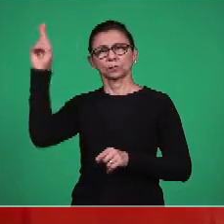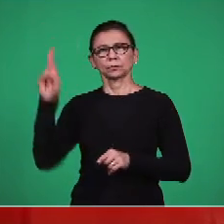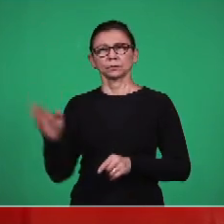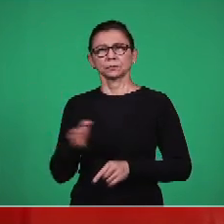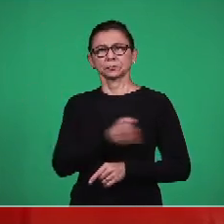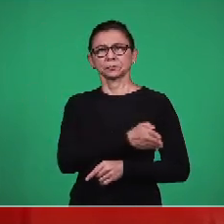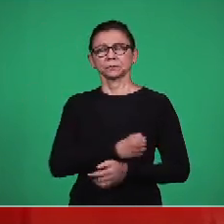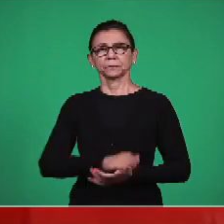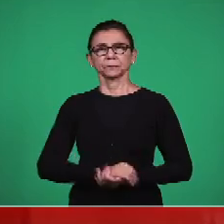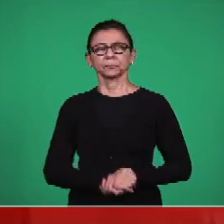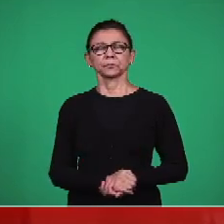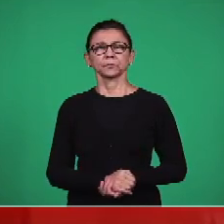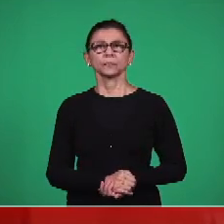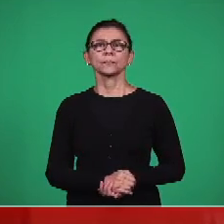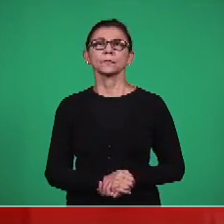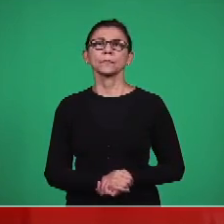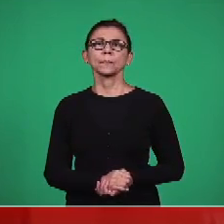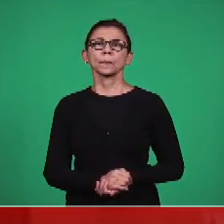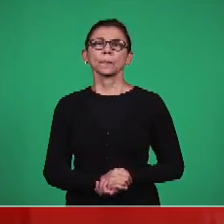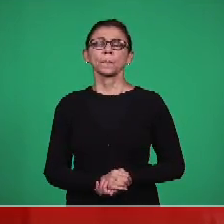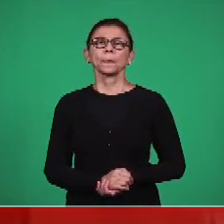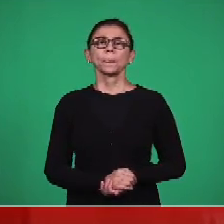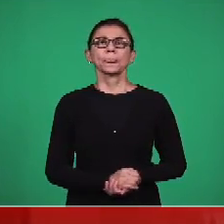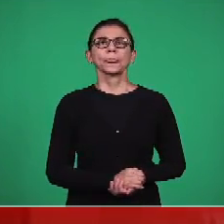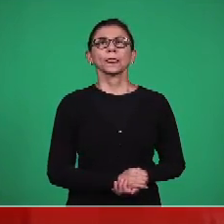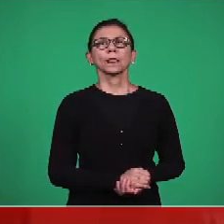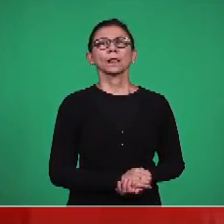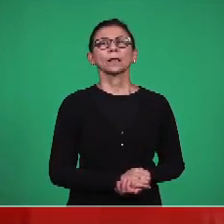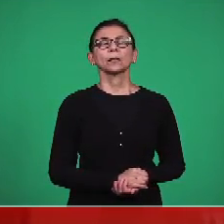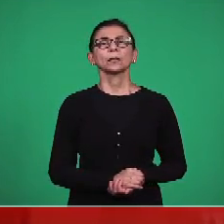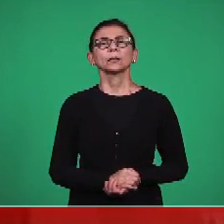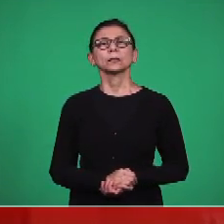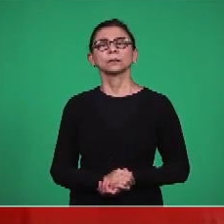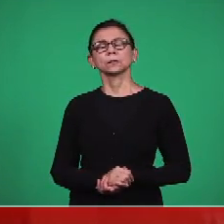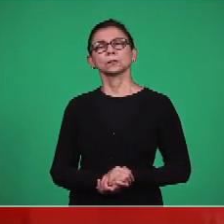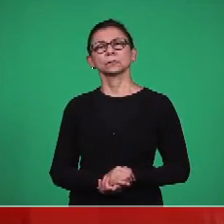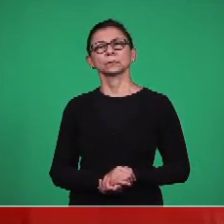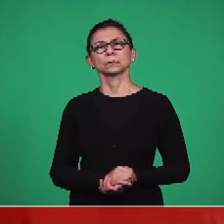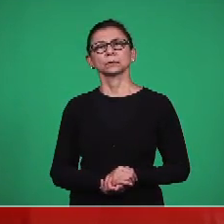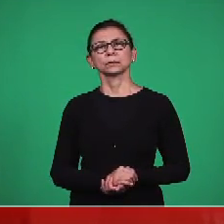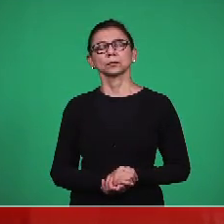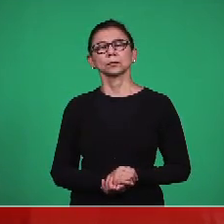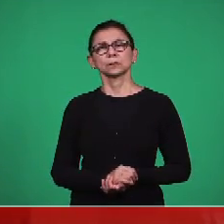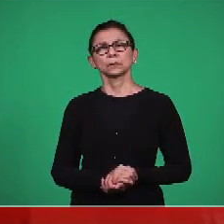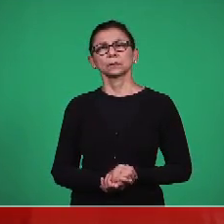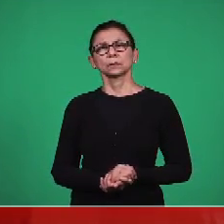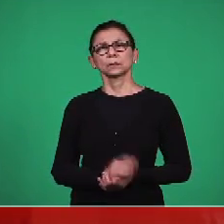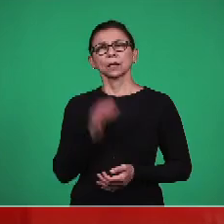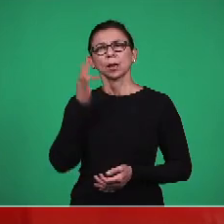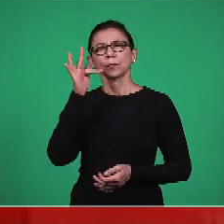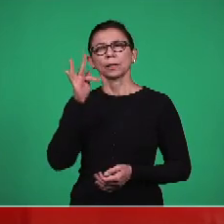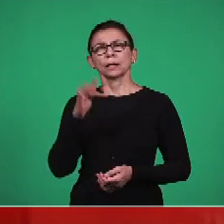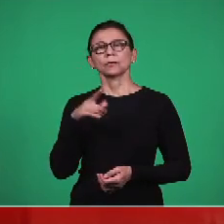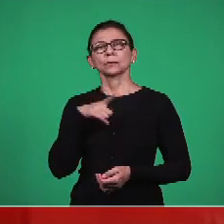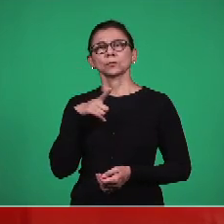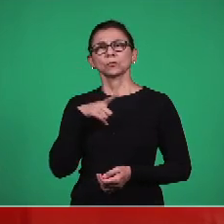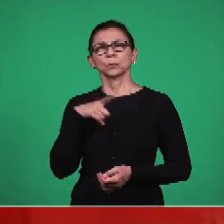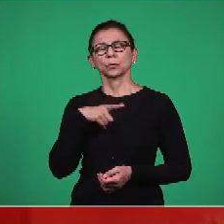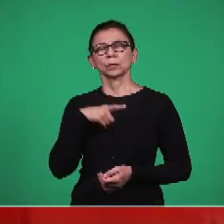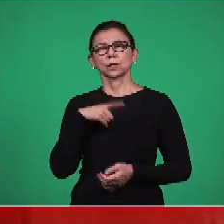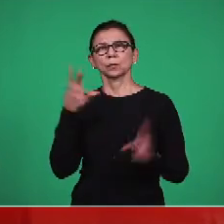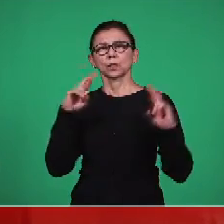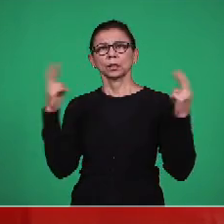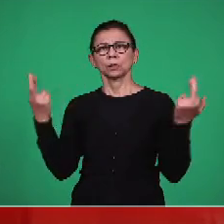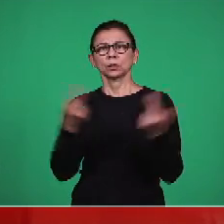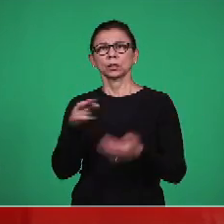Pretendemos ainda nesses próximos tempos, nesses próximos dias, ter uma reunião a nível mundial, semelhante